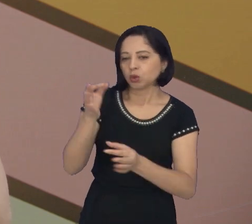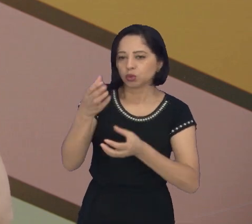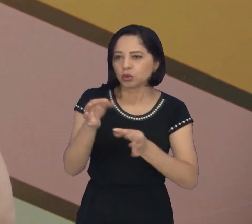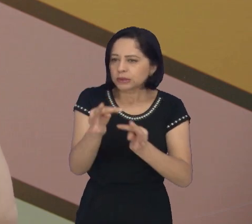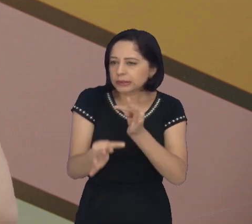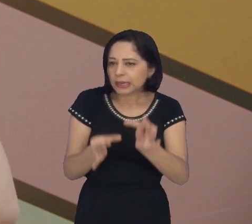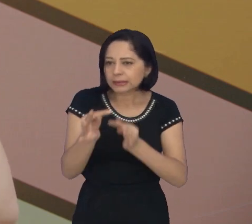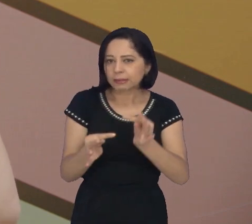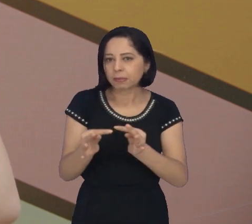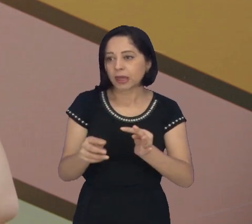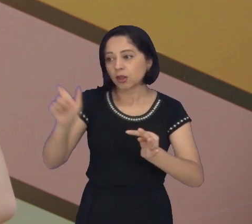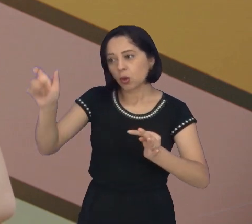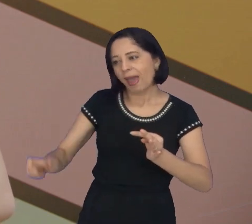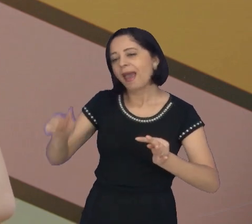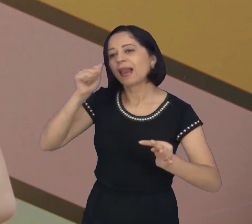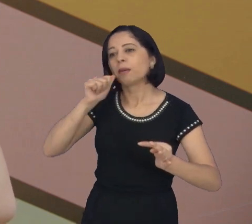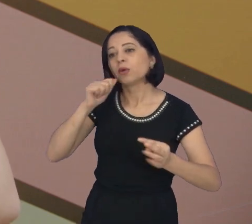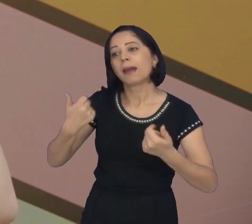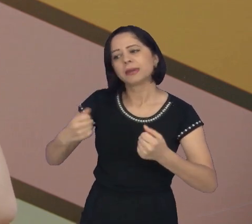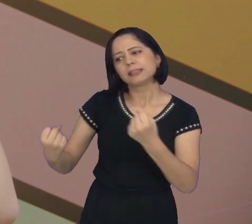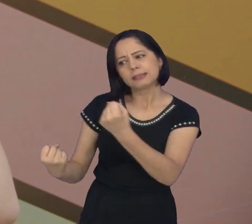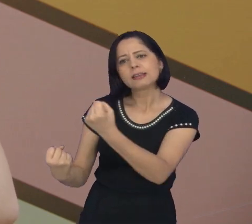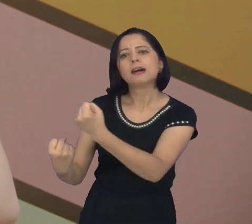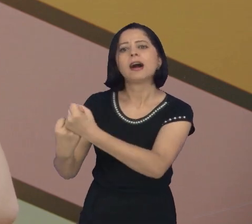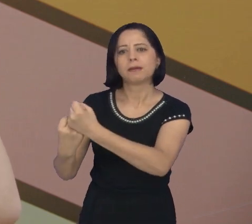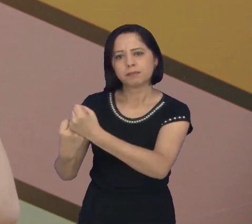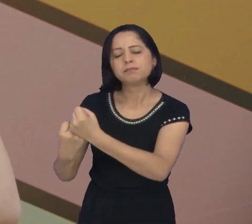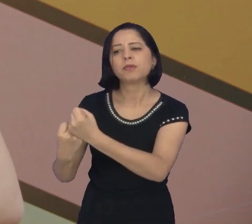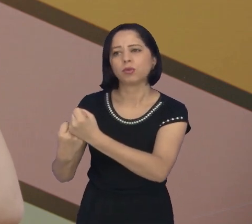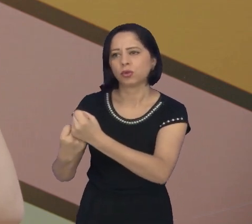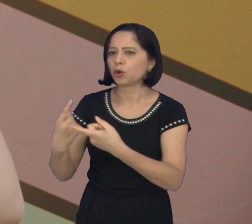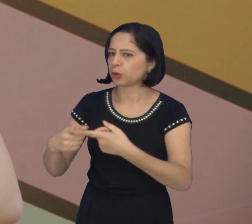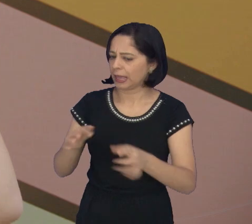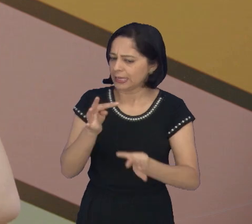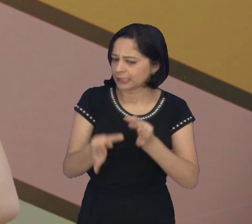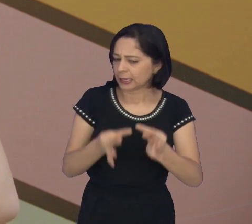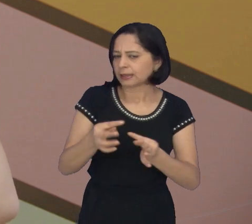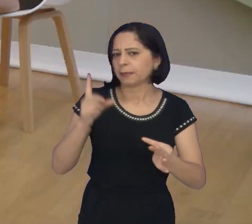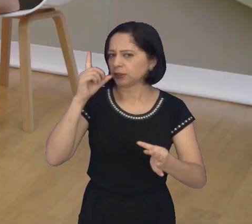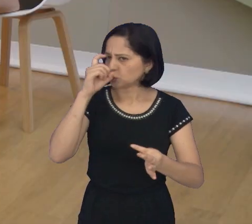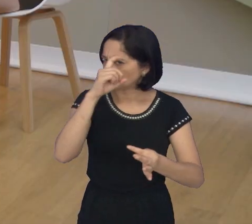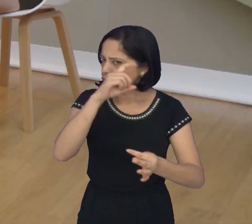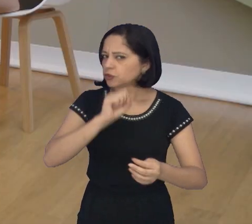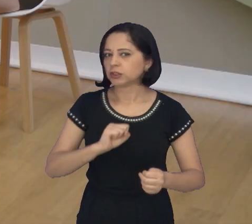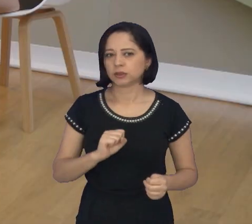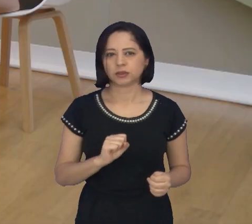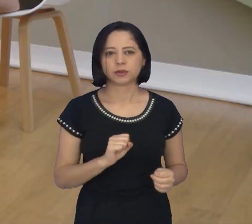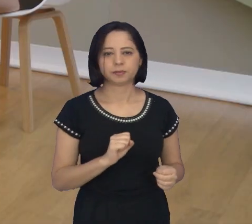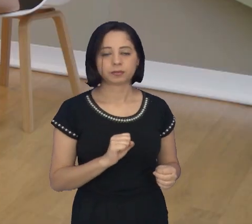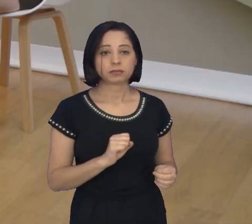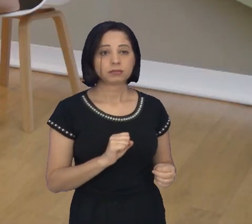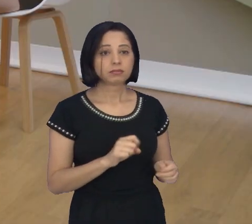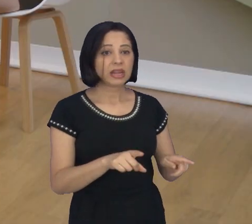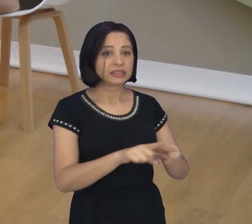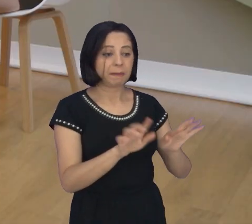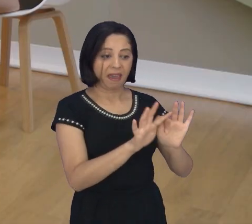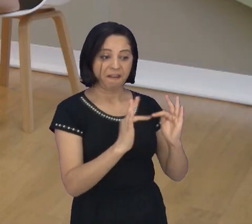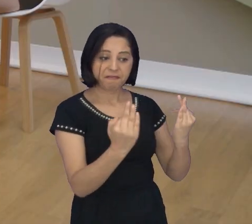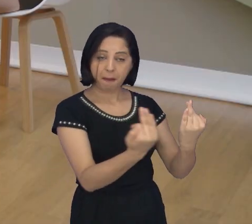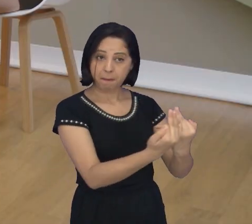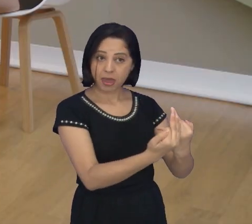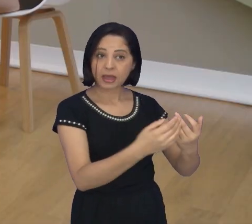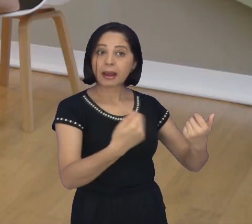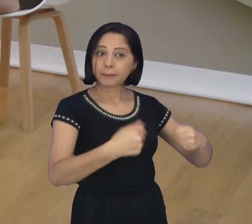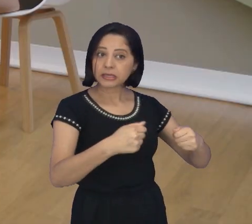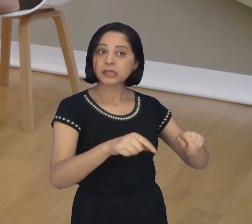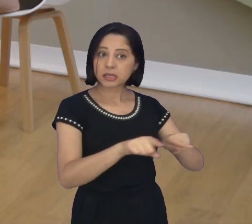às necessidades básicas da pessoa que está passando por esse tratamento difícil. Sim. Fundamental. E de repente até a própria família também buscar ajuda,